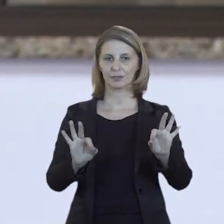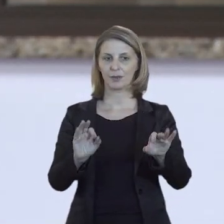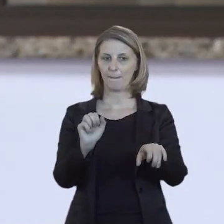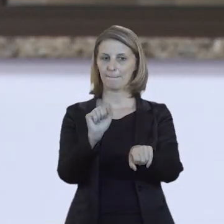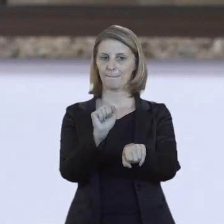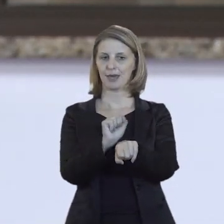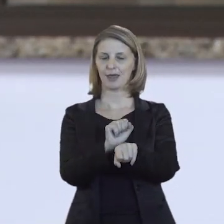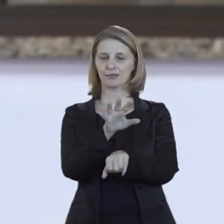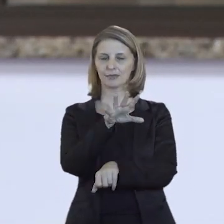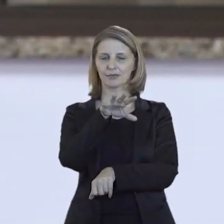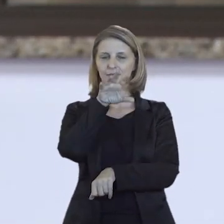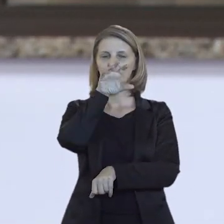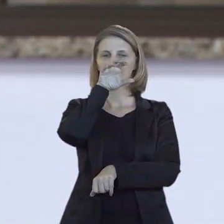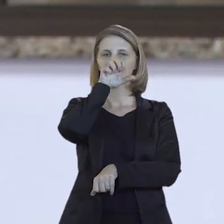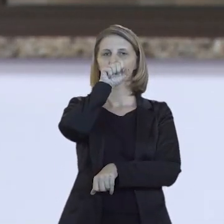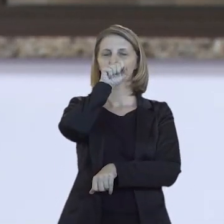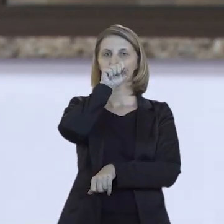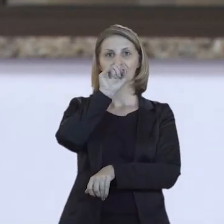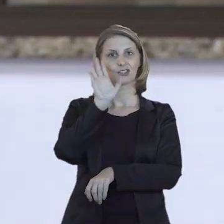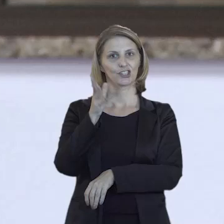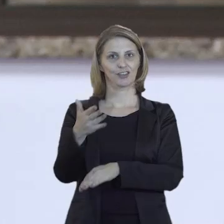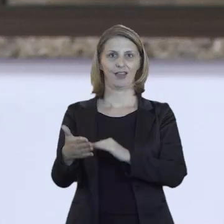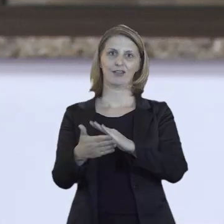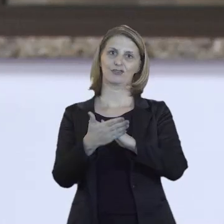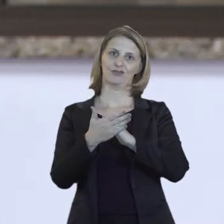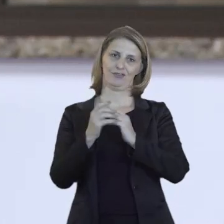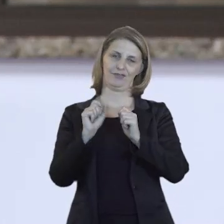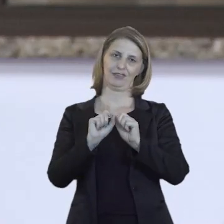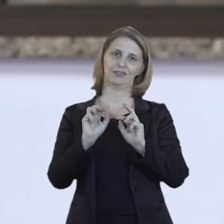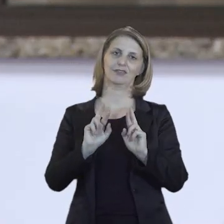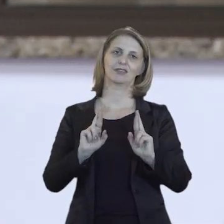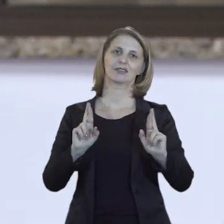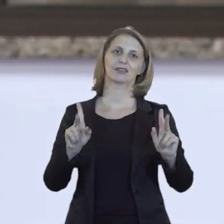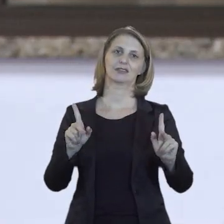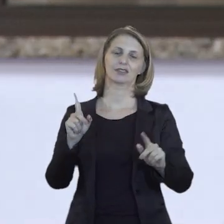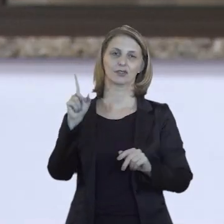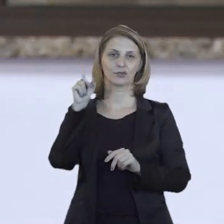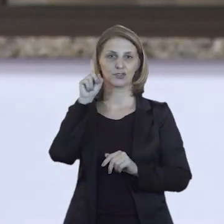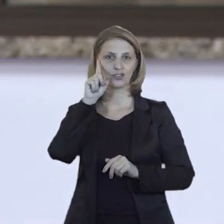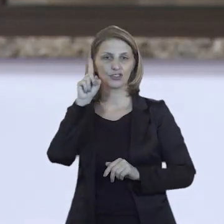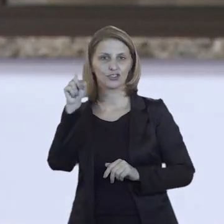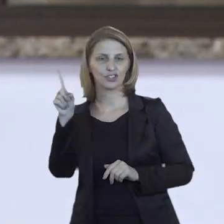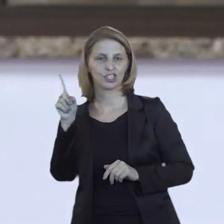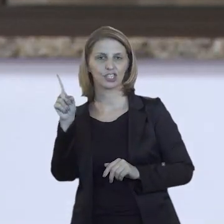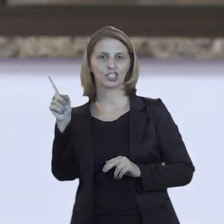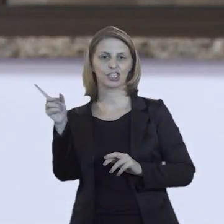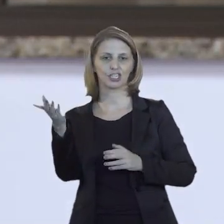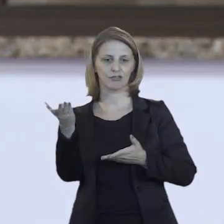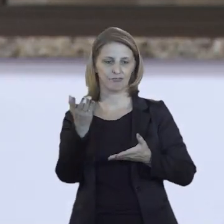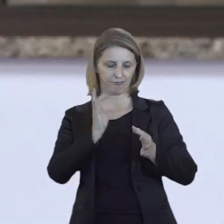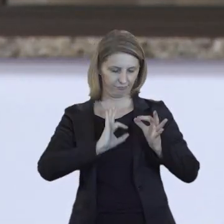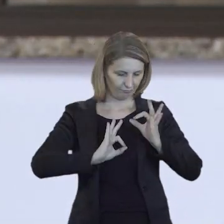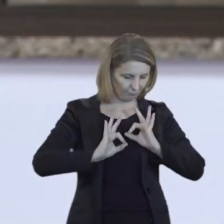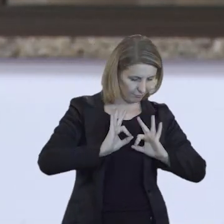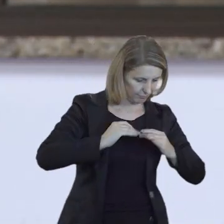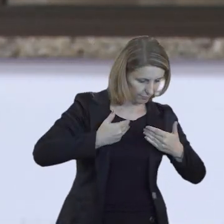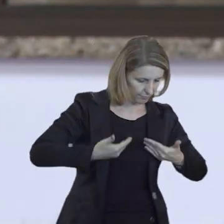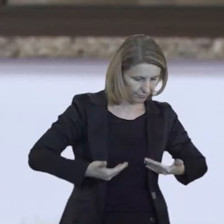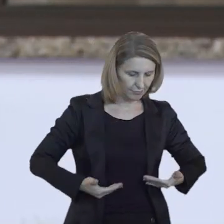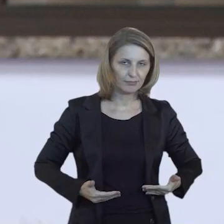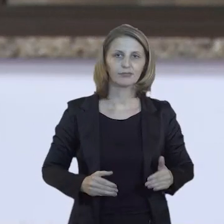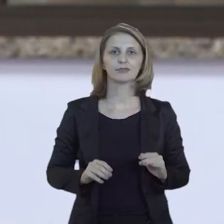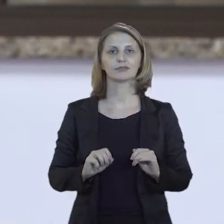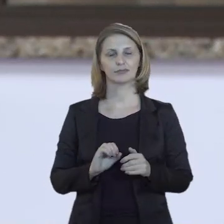demonstrando que uma simples pausa para respirar, né, já pode fazer a diferença no nosso dia, na